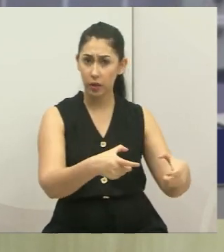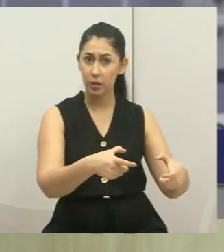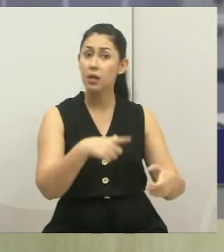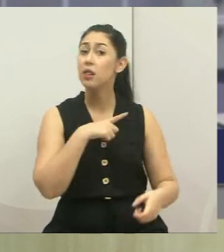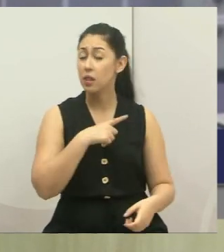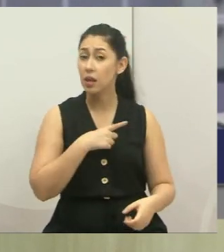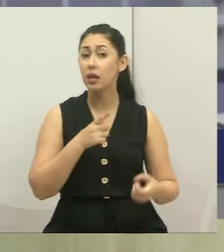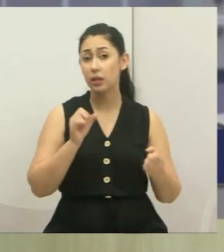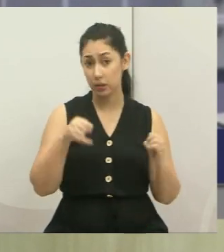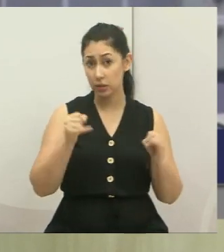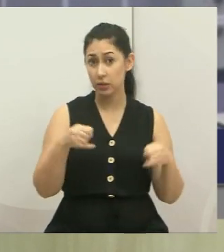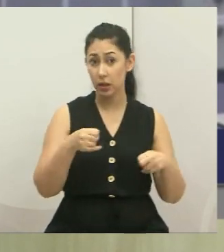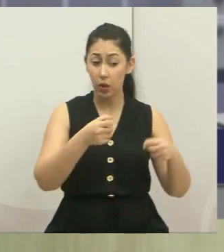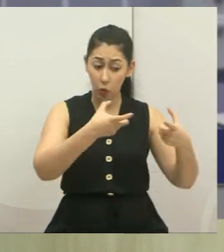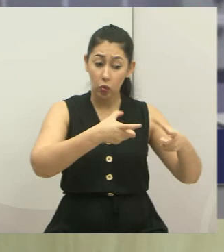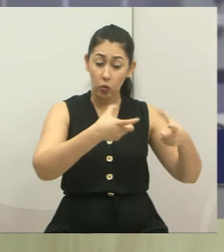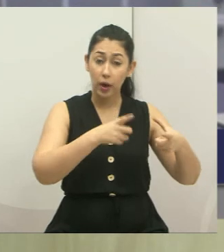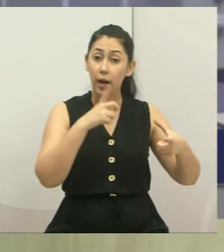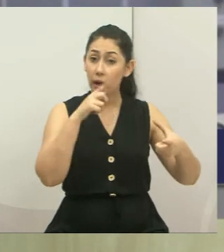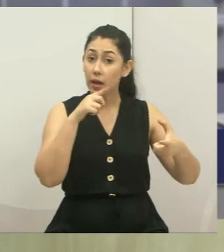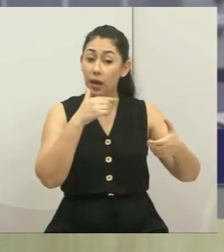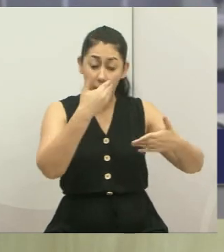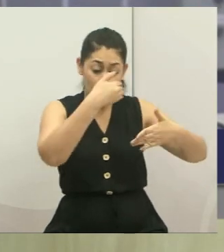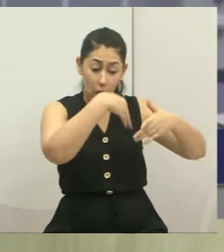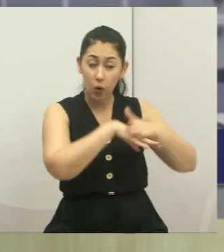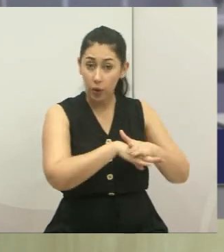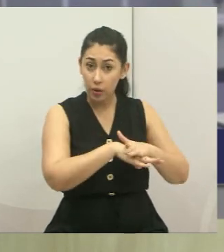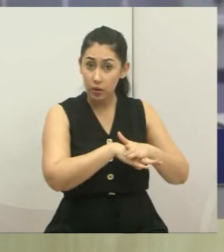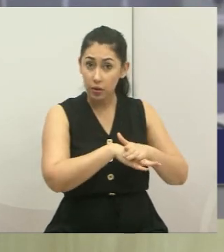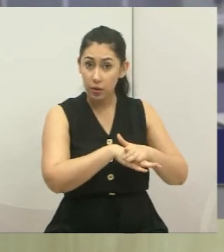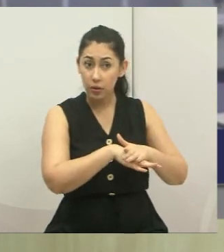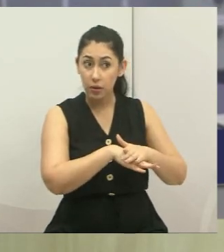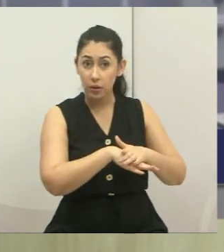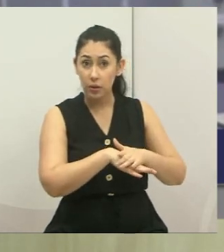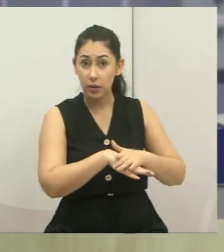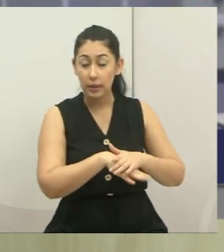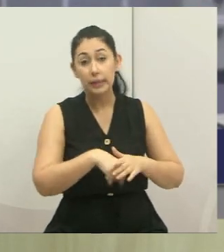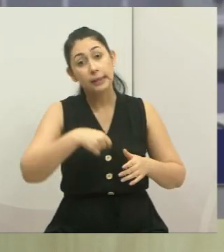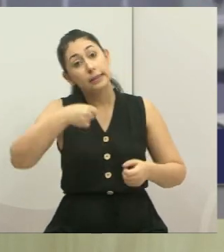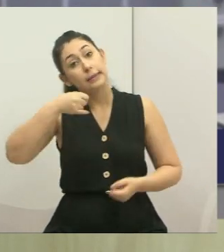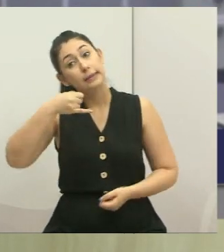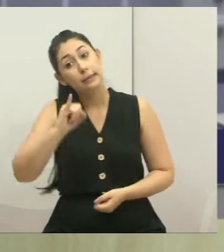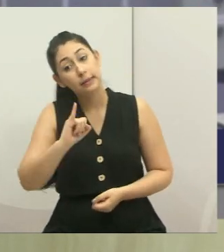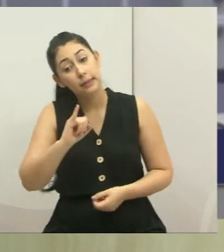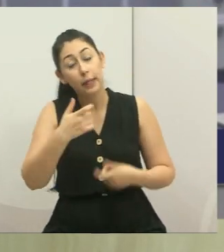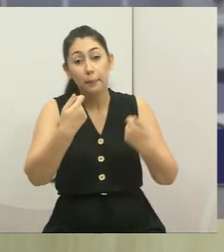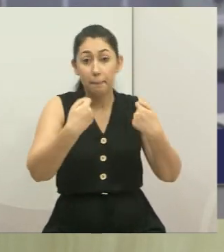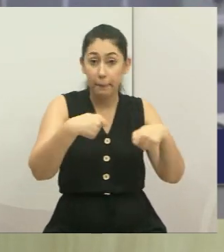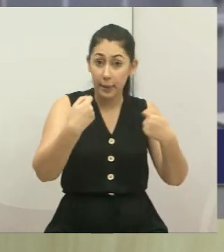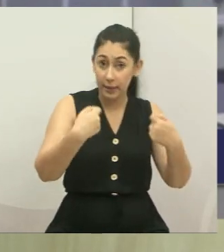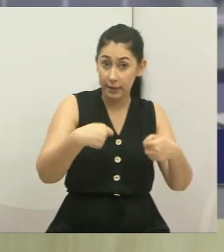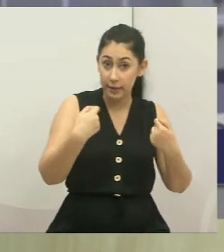têm reservatórios apropriados, e à medida que vão sendo necessárias as